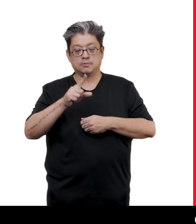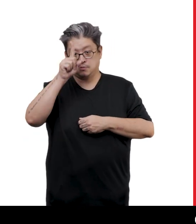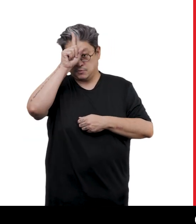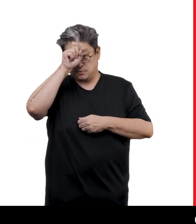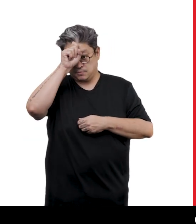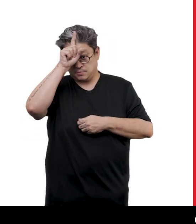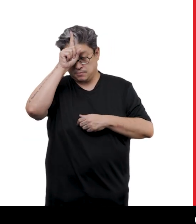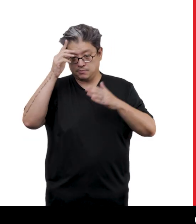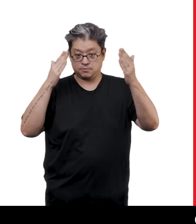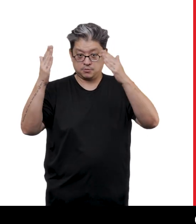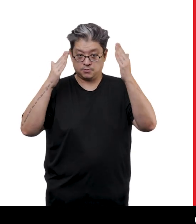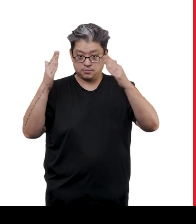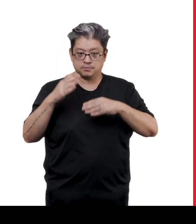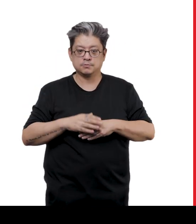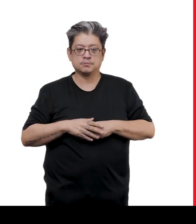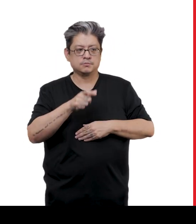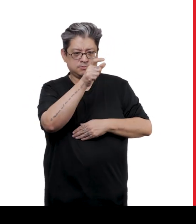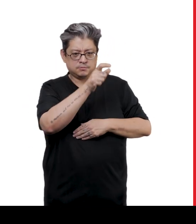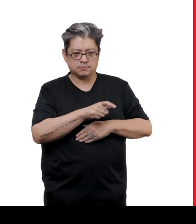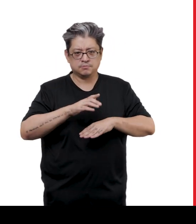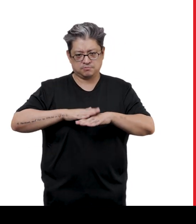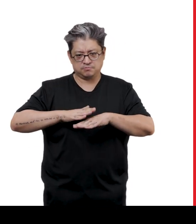Hospital Psiquiátrico do Juqueri.